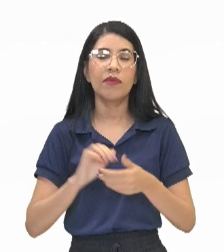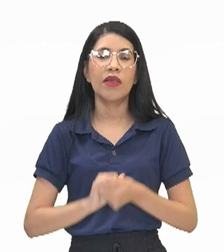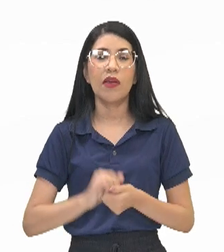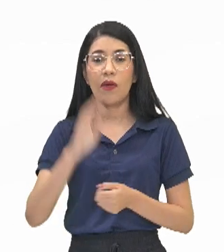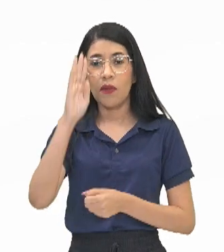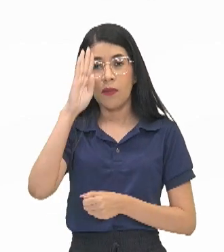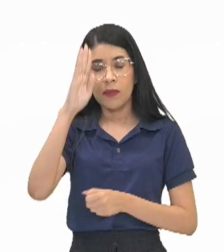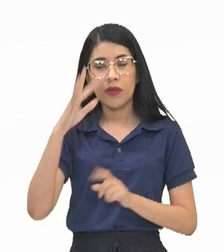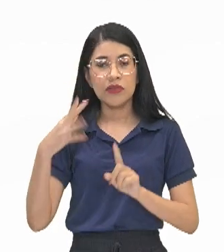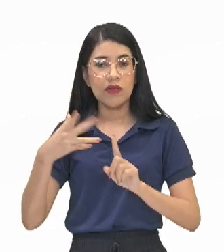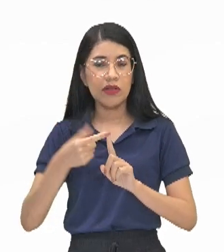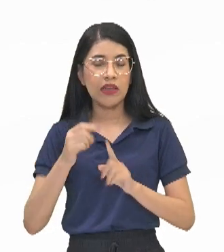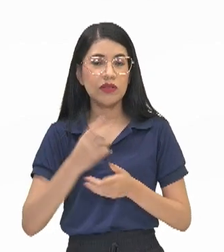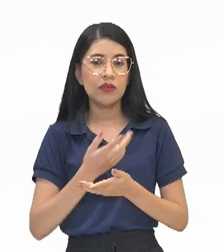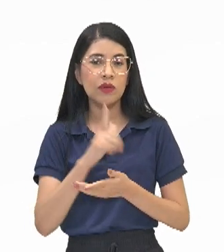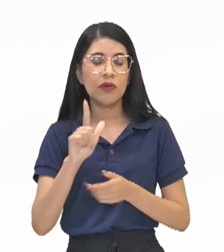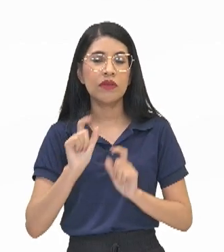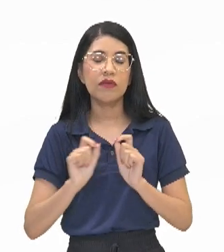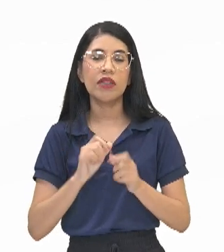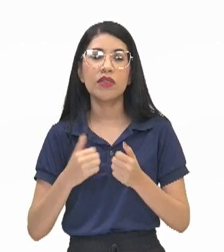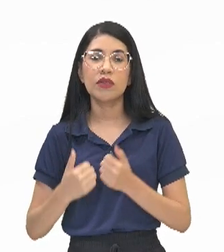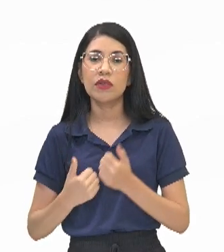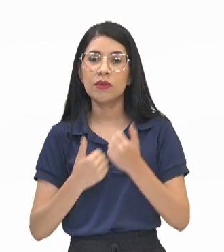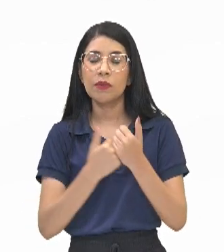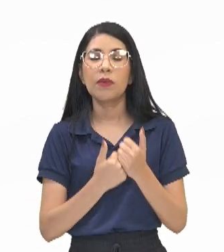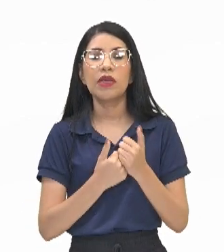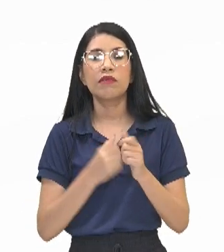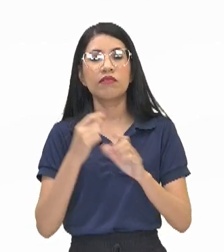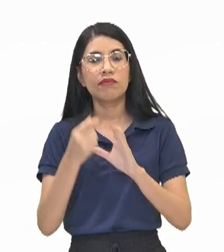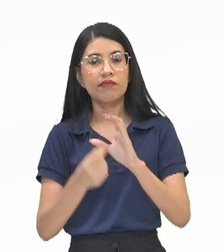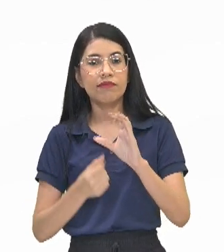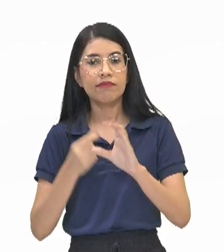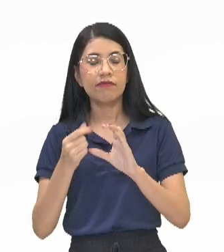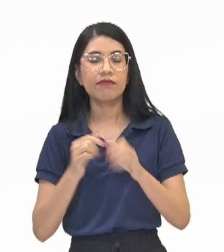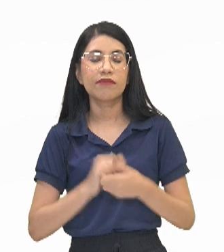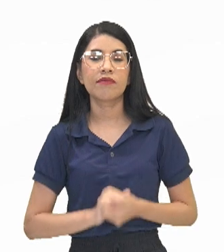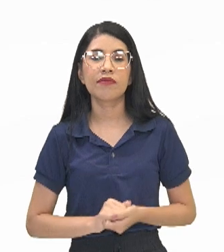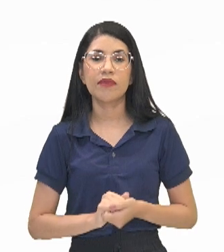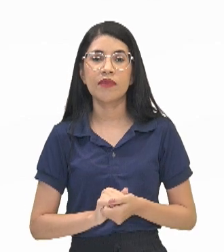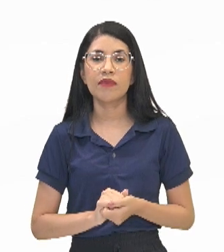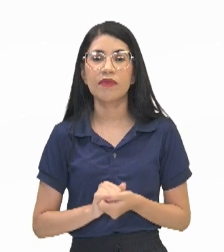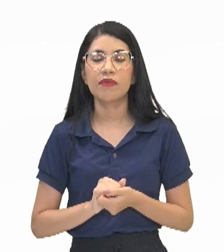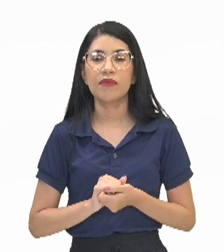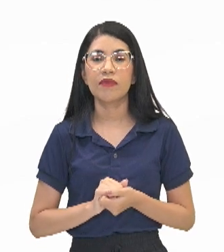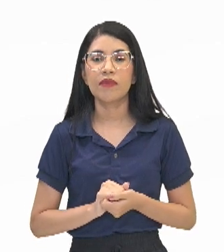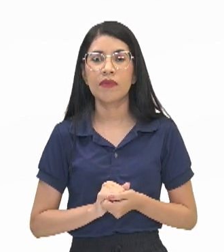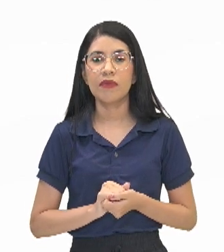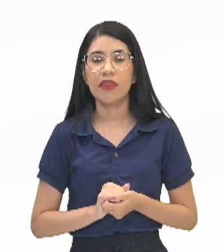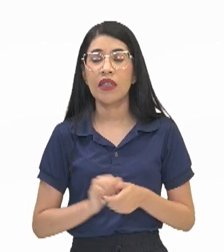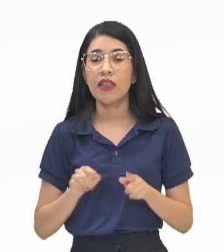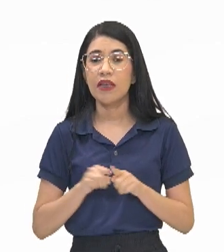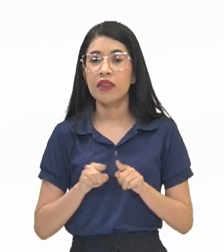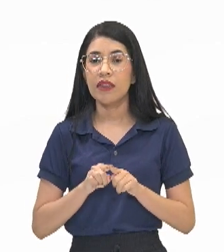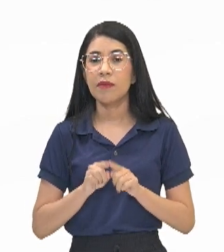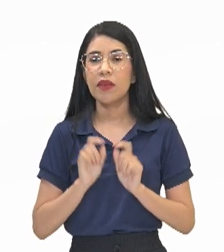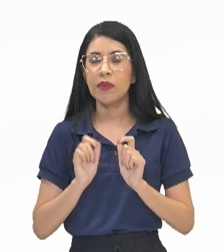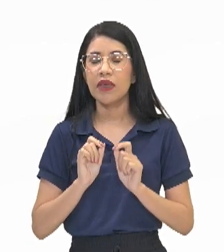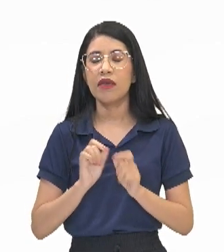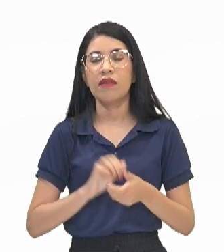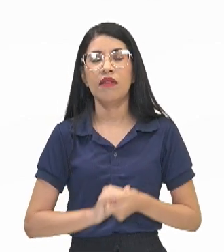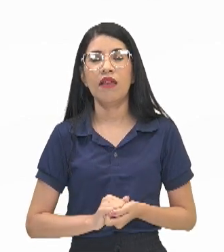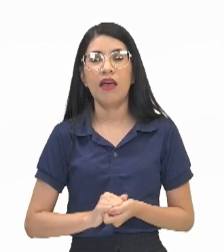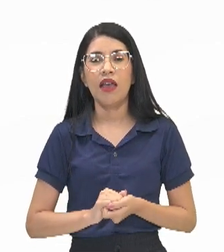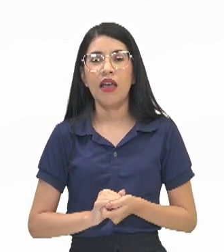outras qualidades, vão sustentar o capitalismo. E isso vai fazer o quê? Vai adormecer as